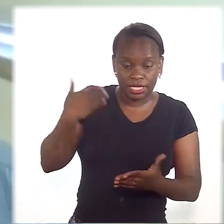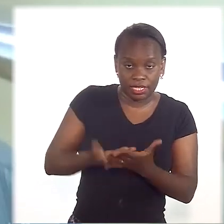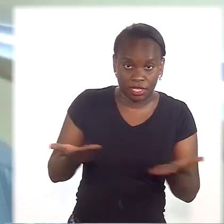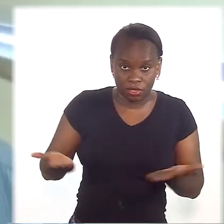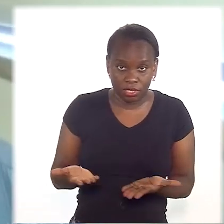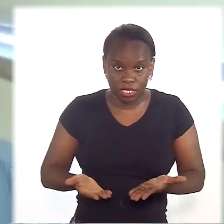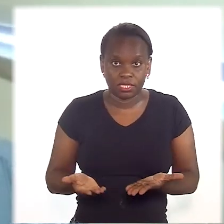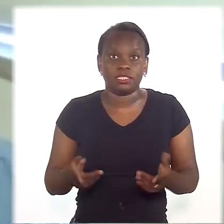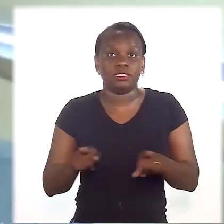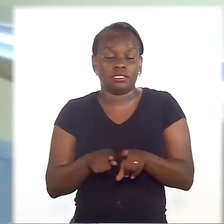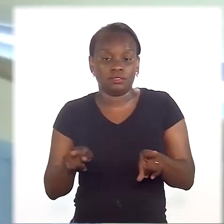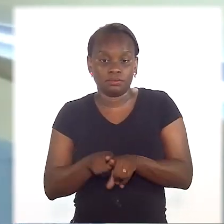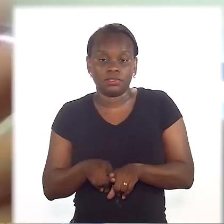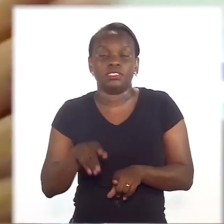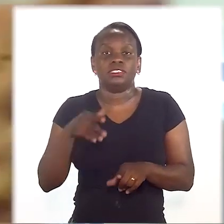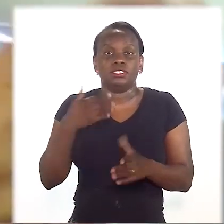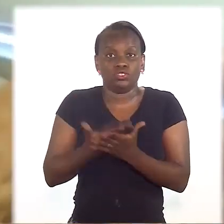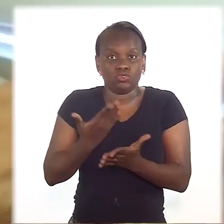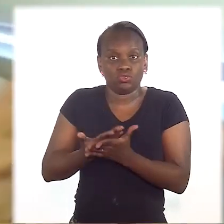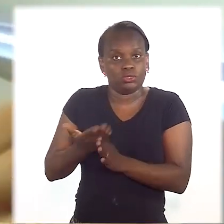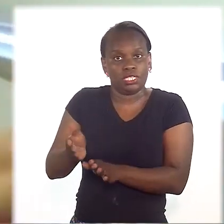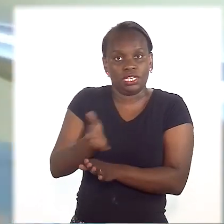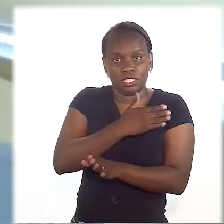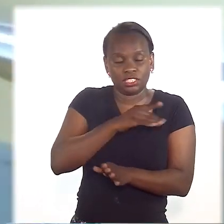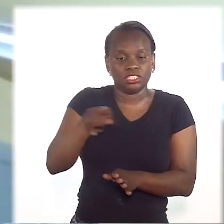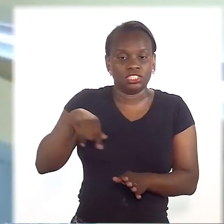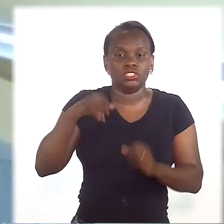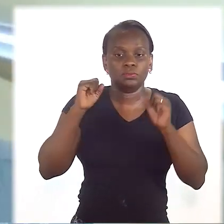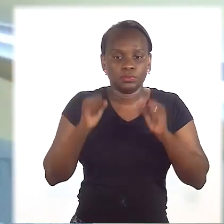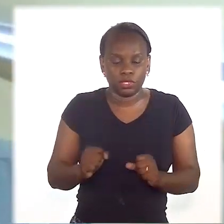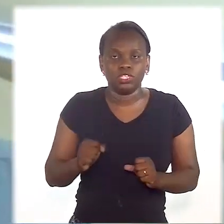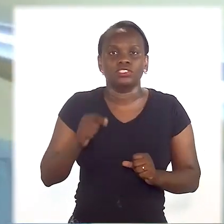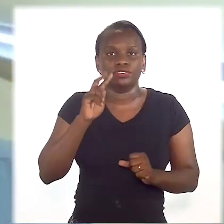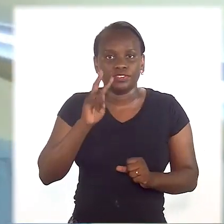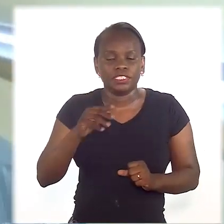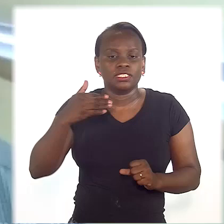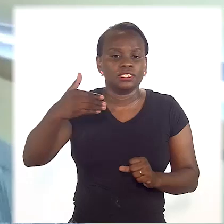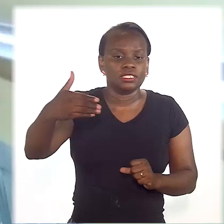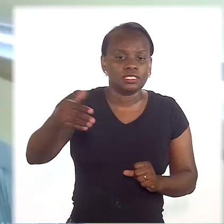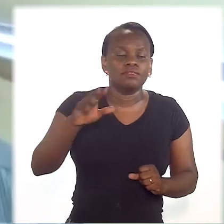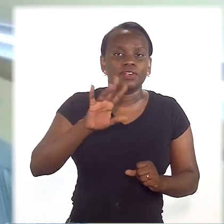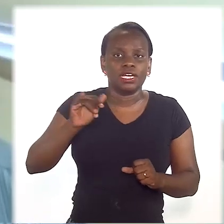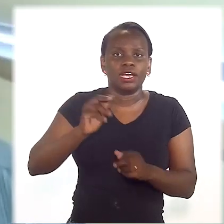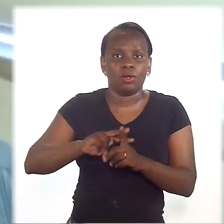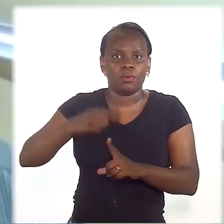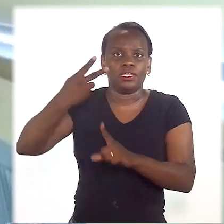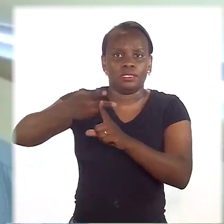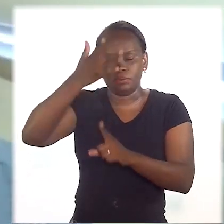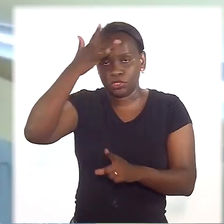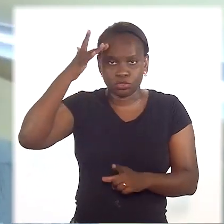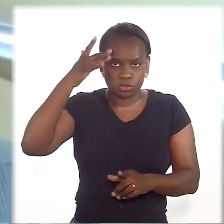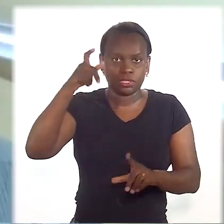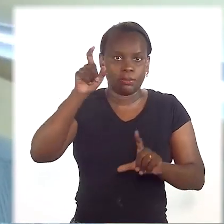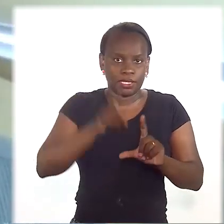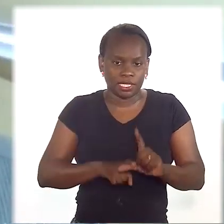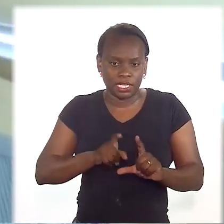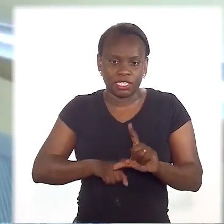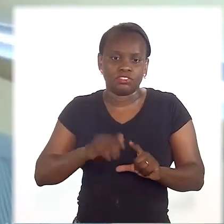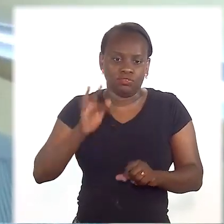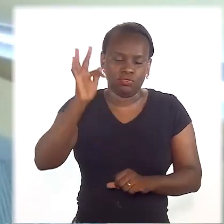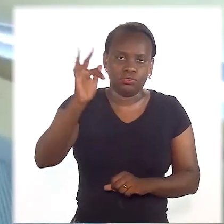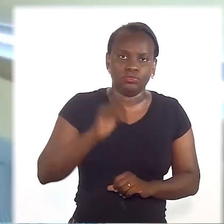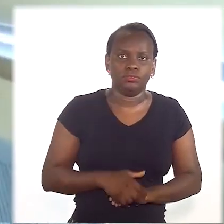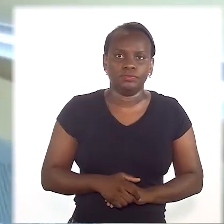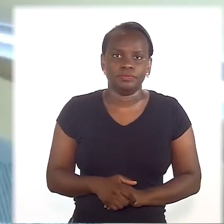até agora, e com base nos estudos anteriores, nós podemos sim prever um número maior de dependentes